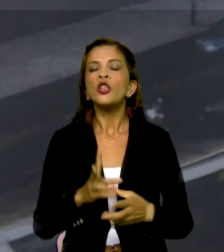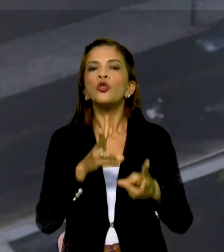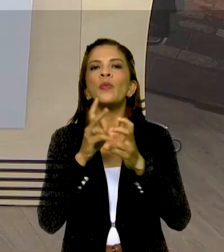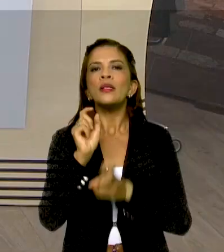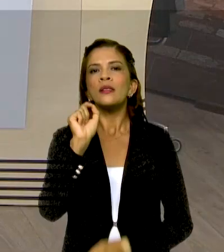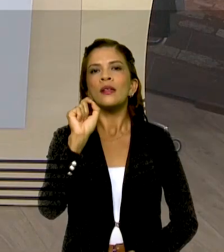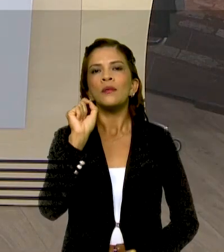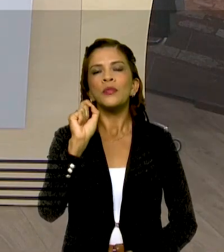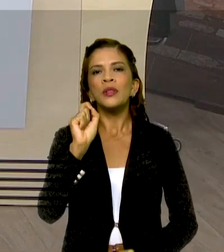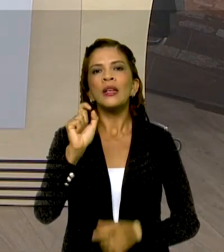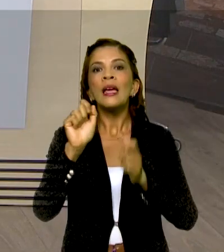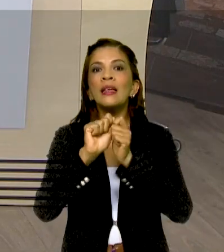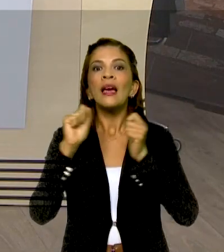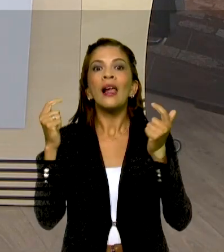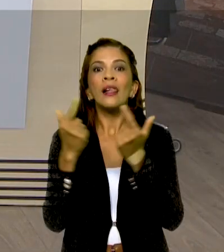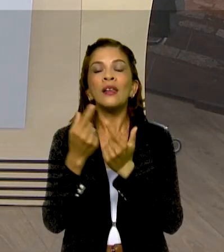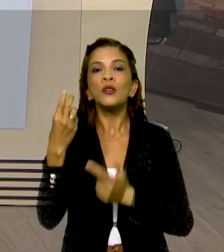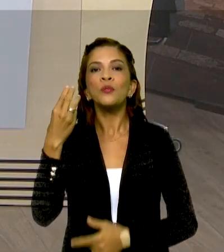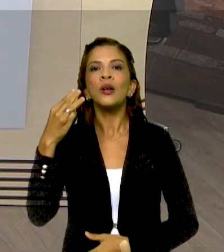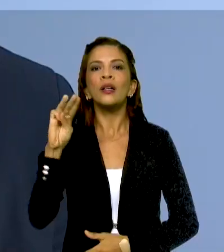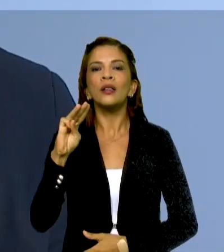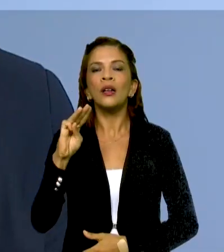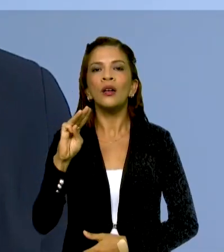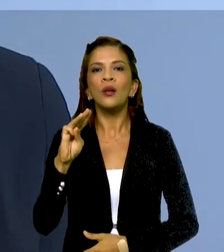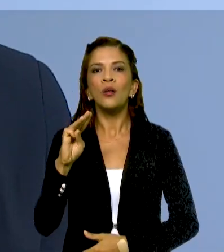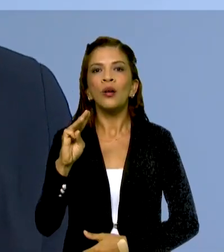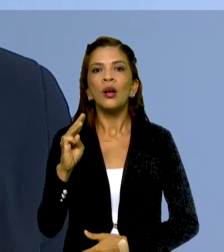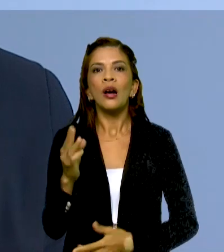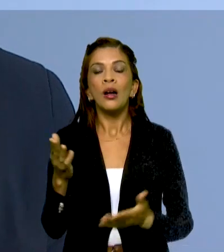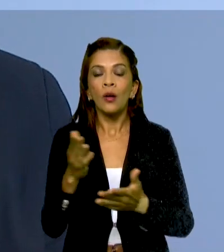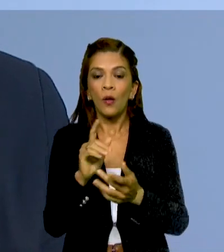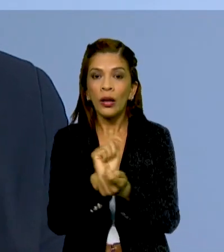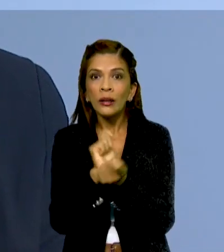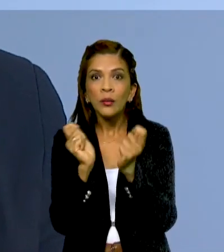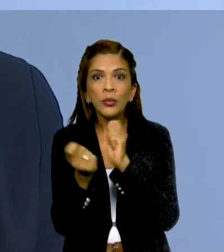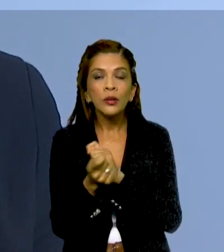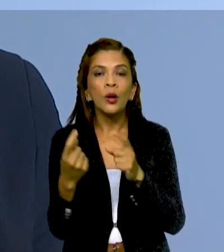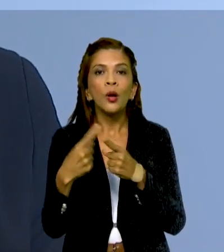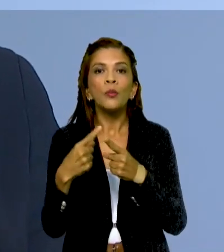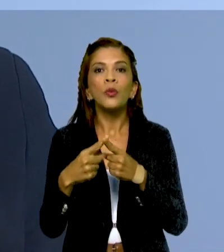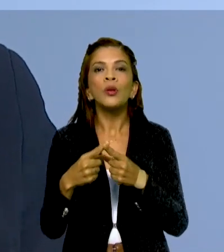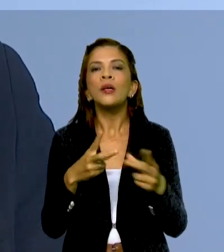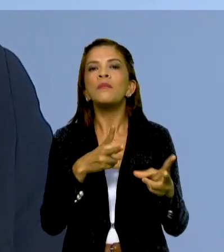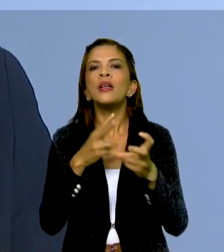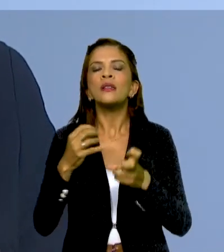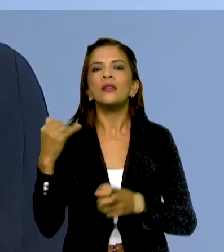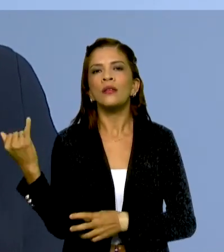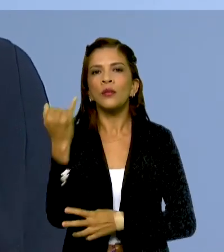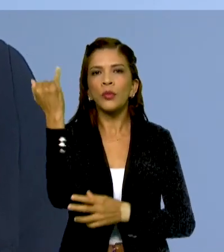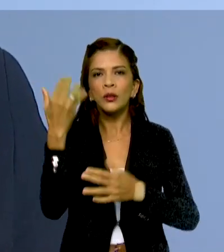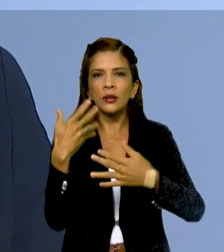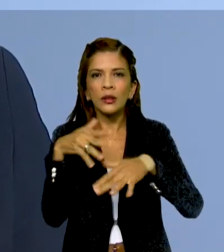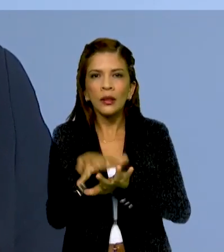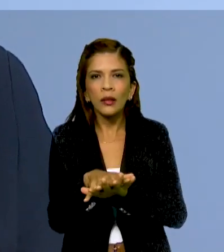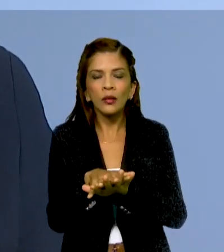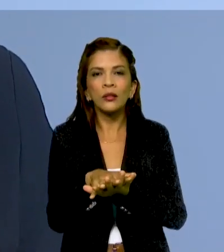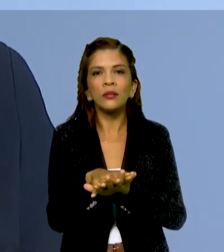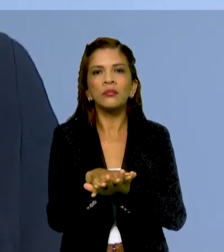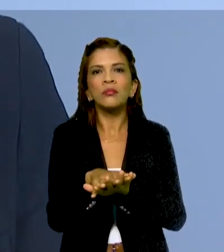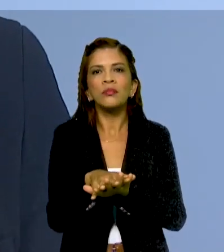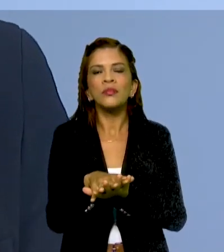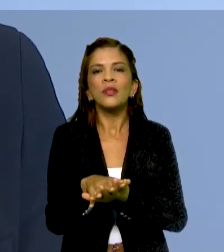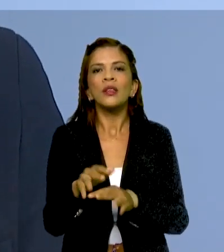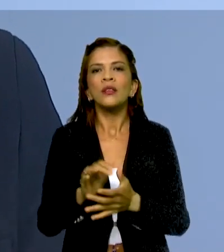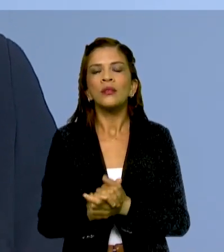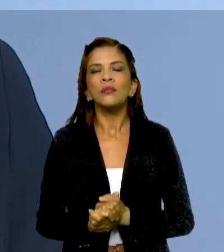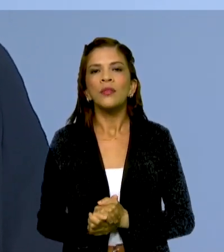essa nova realidade, entendendo a importância da inclusão como um todo e principalmente buscando mecanismos para isso.